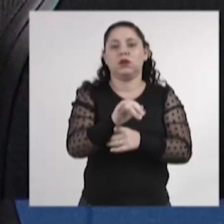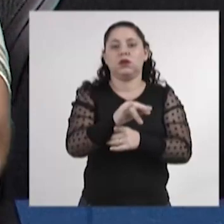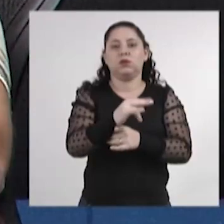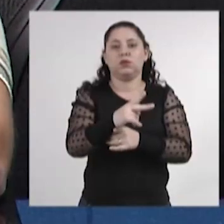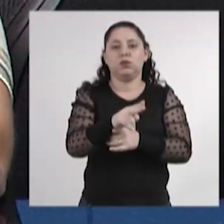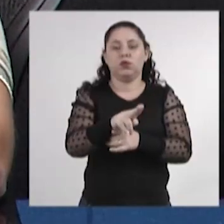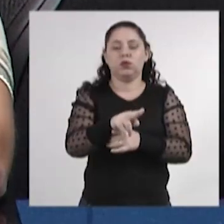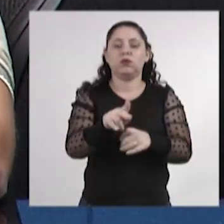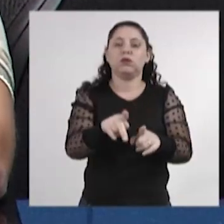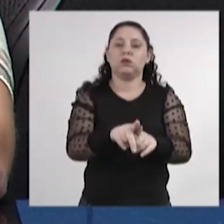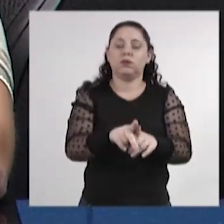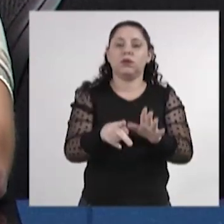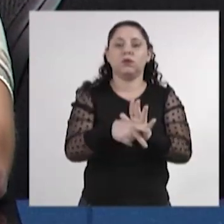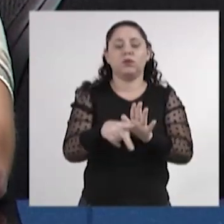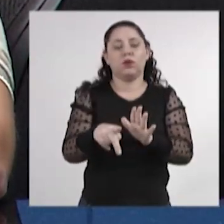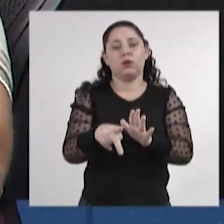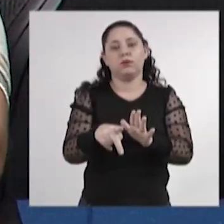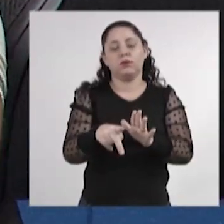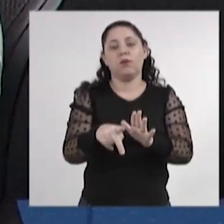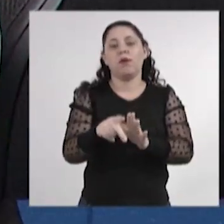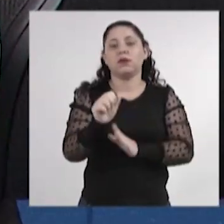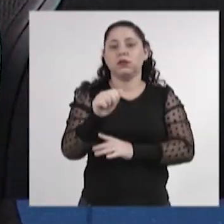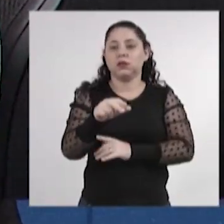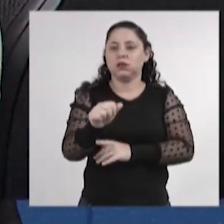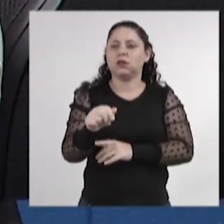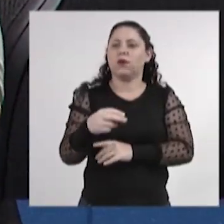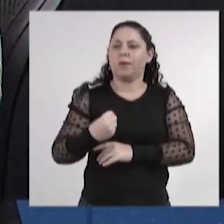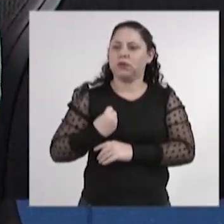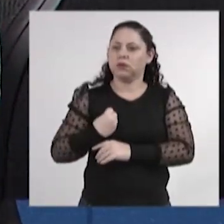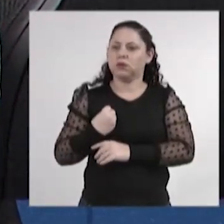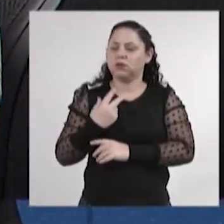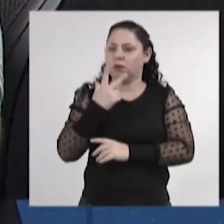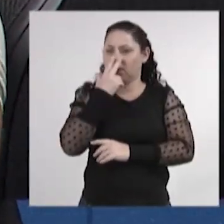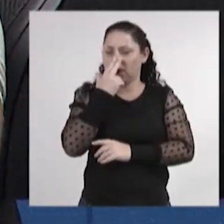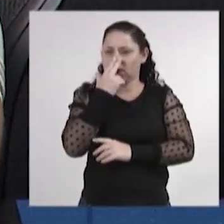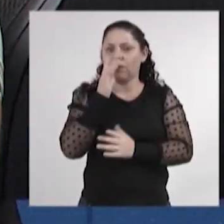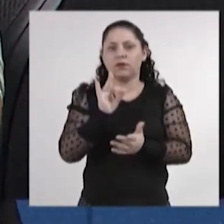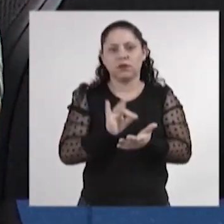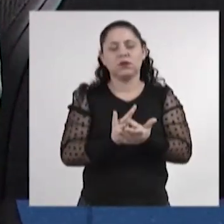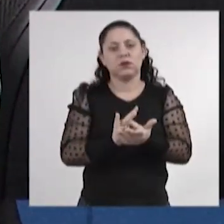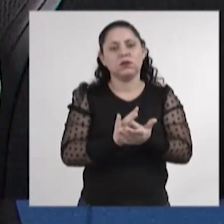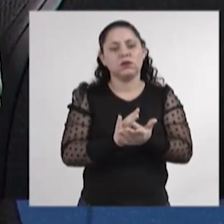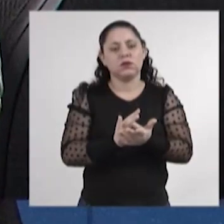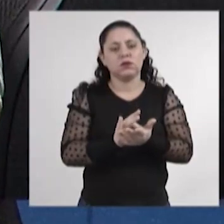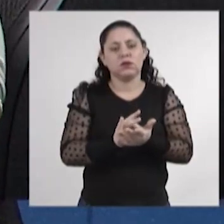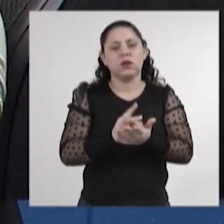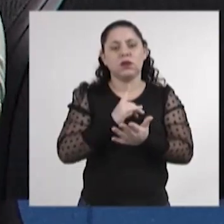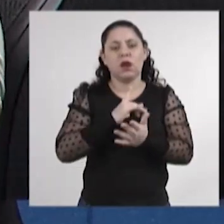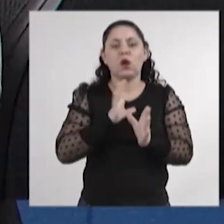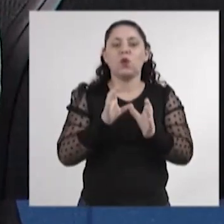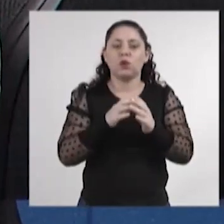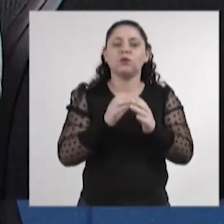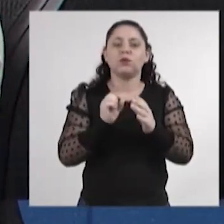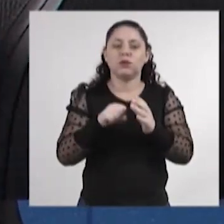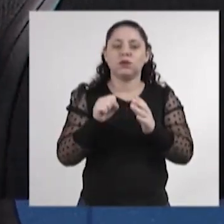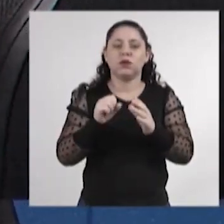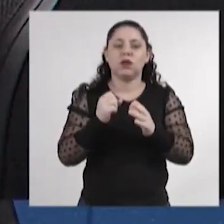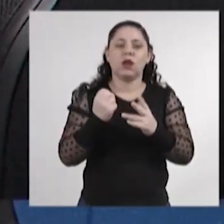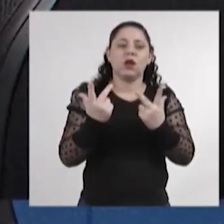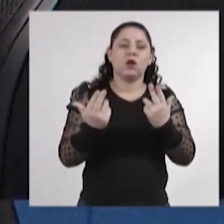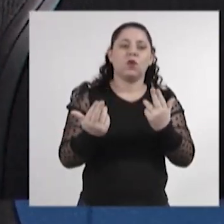cedeu, também faz parte da ANA. Se não me engano, São Francisco Falso, São Francisco Verdadeiro, eles estão na rede. Mas aí é tipo